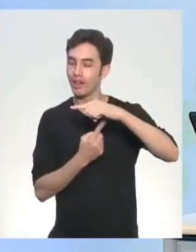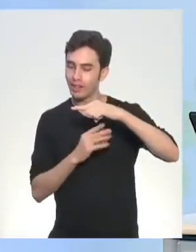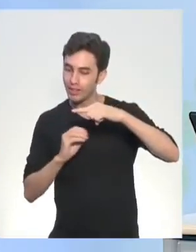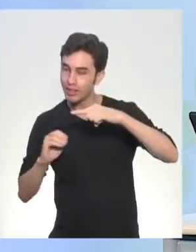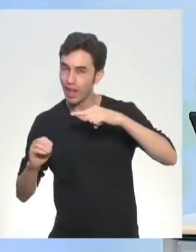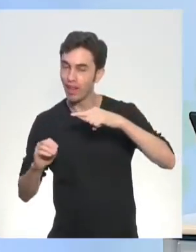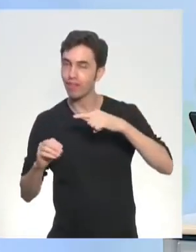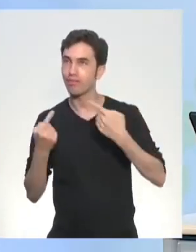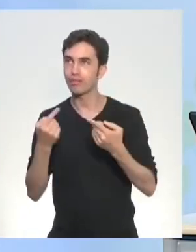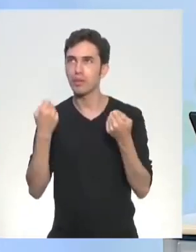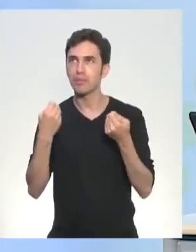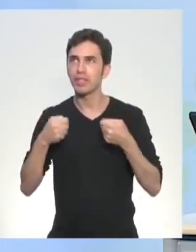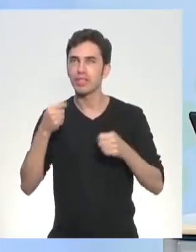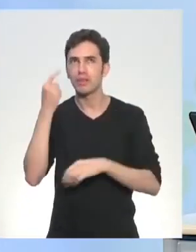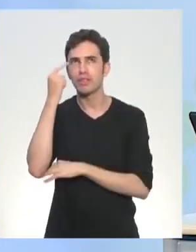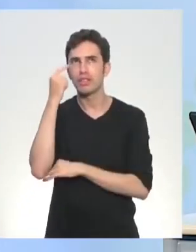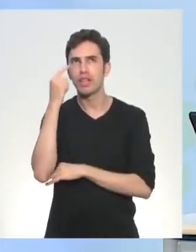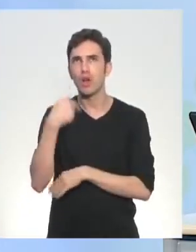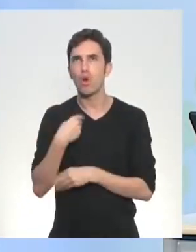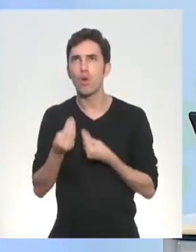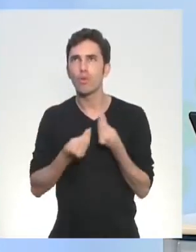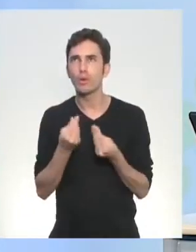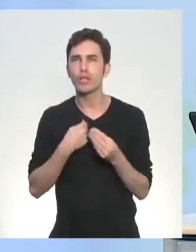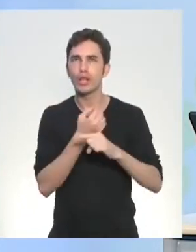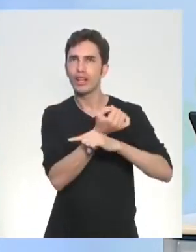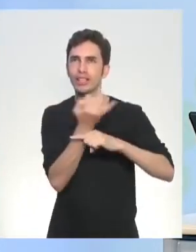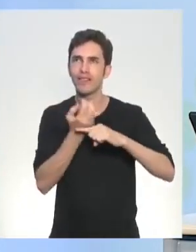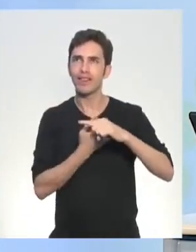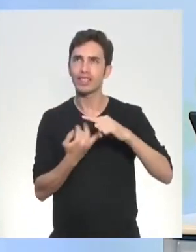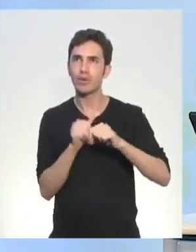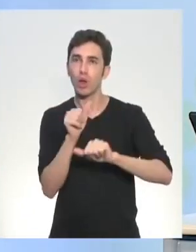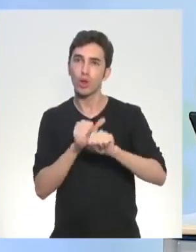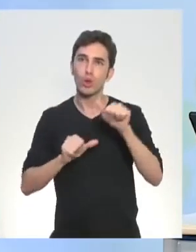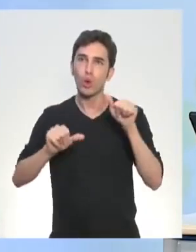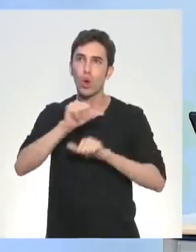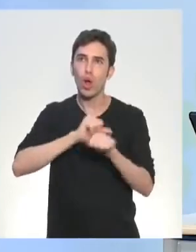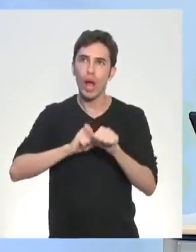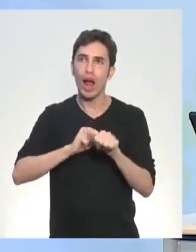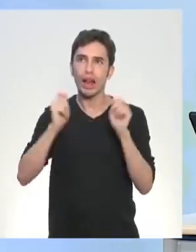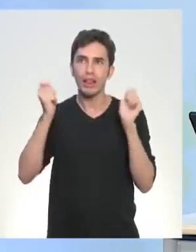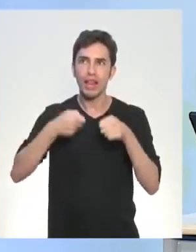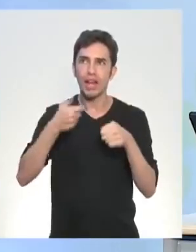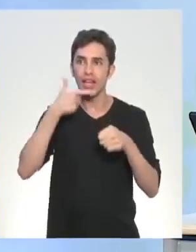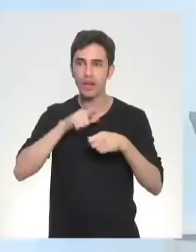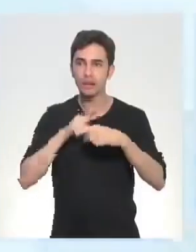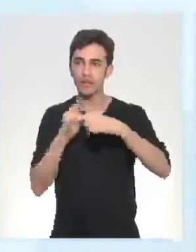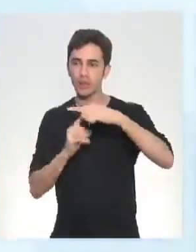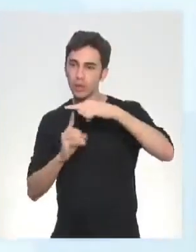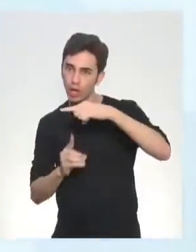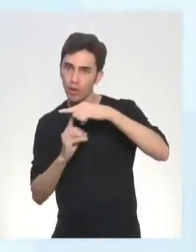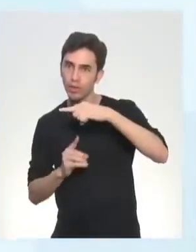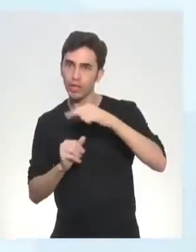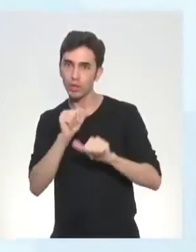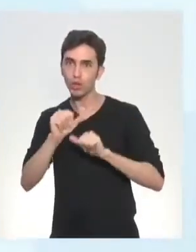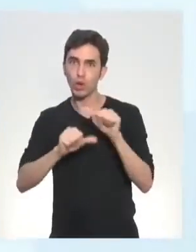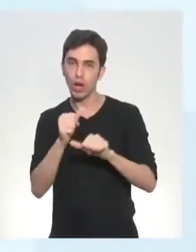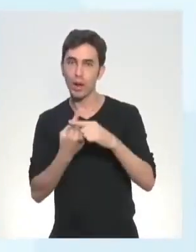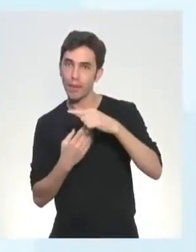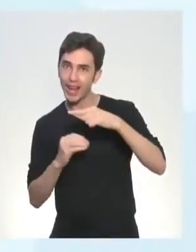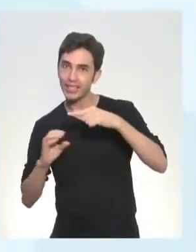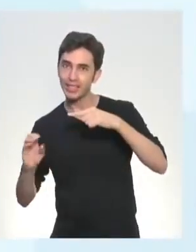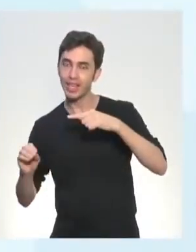ter que pensar que contas eu vou ter que fazer nessa minha fração para que embaixo seja 100. Então, você olha lá, 1/5. Se você tem o